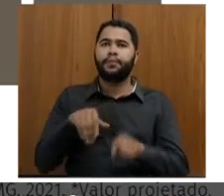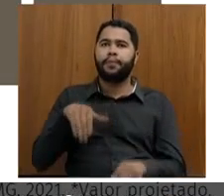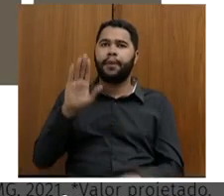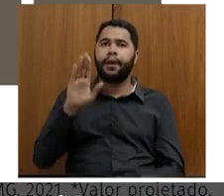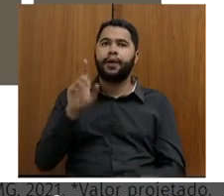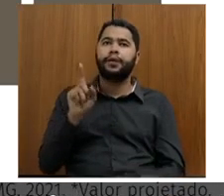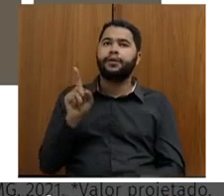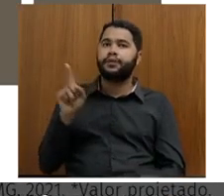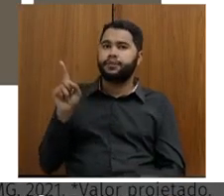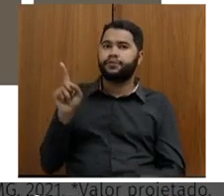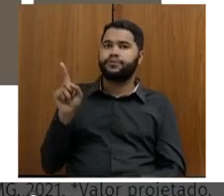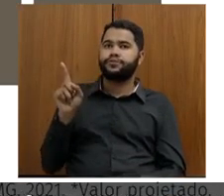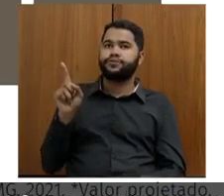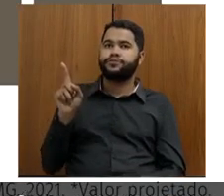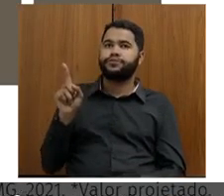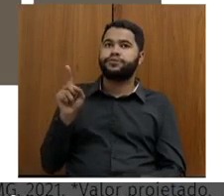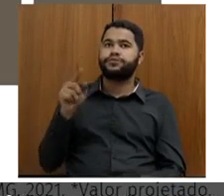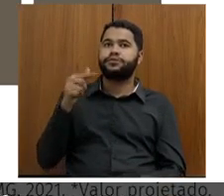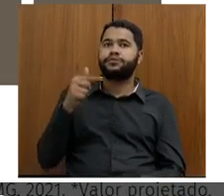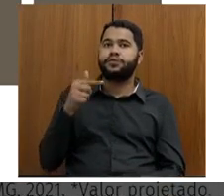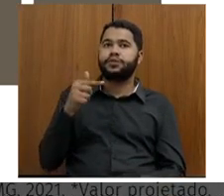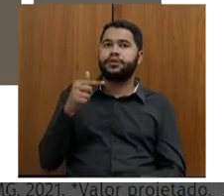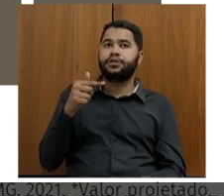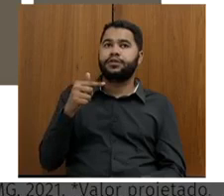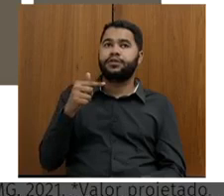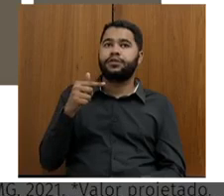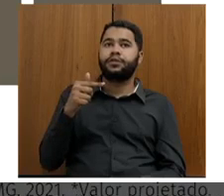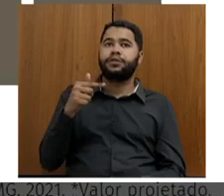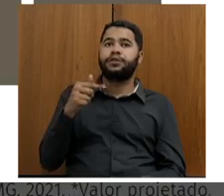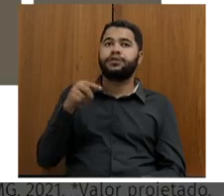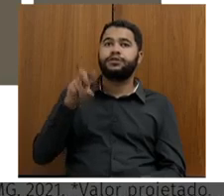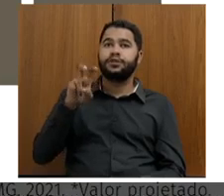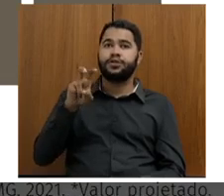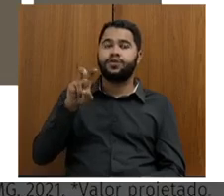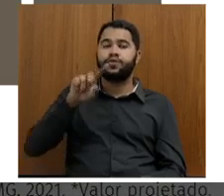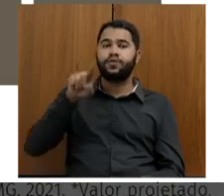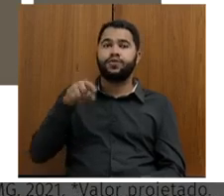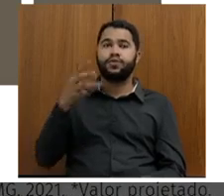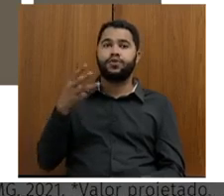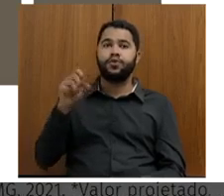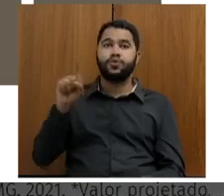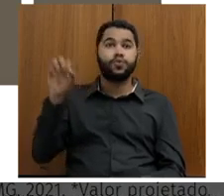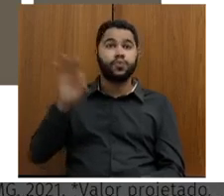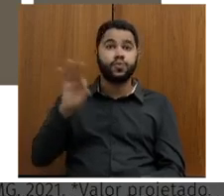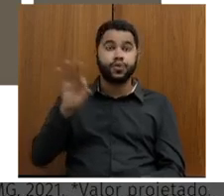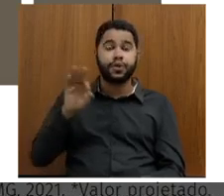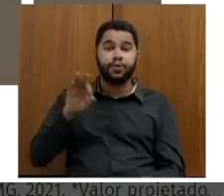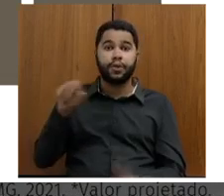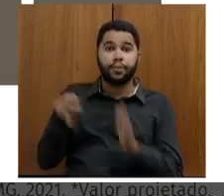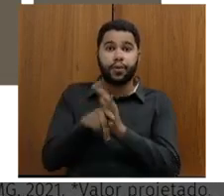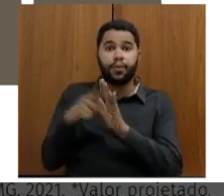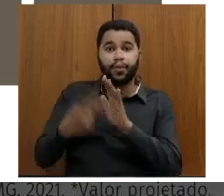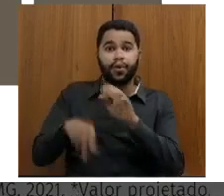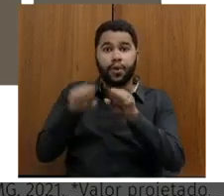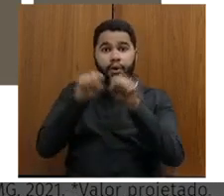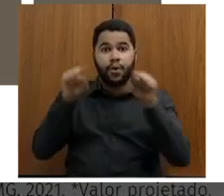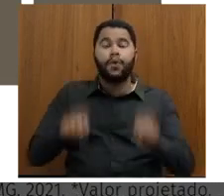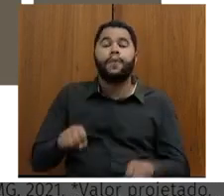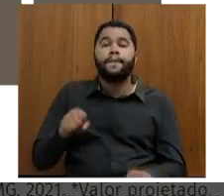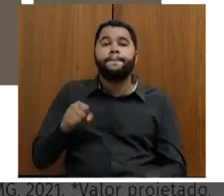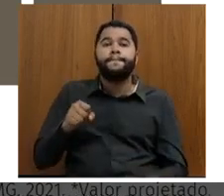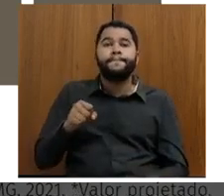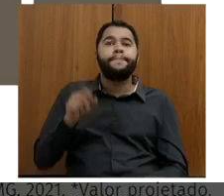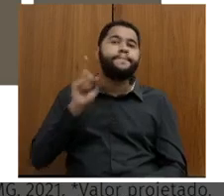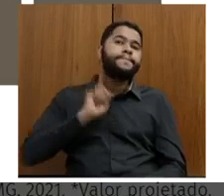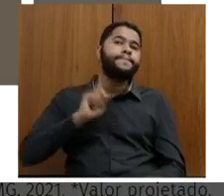agressiva a queda né 75038 Por Cento e esses dados são do nosso sistema nosso de mineiro né de 17